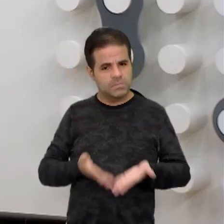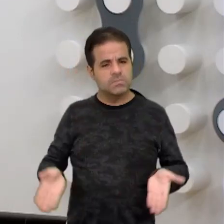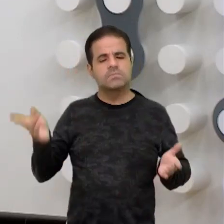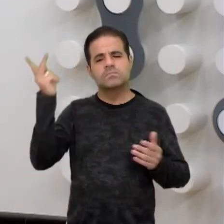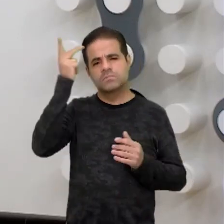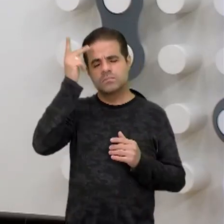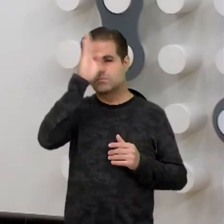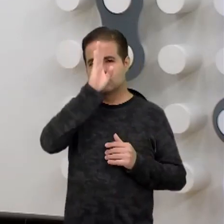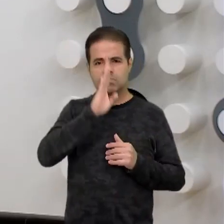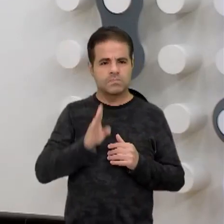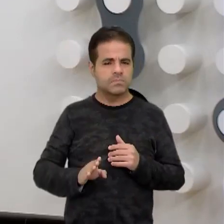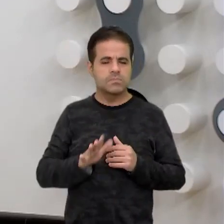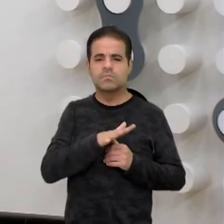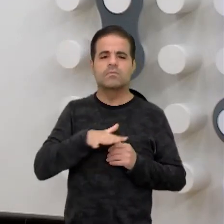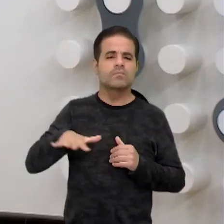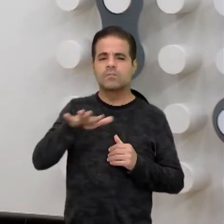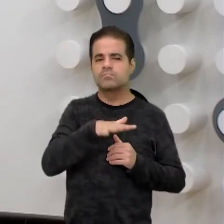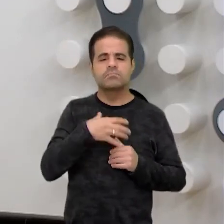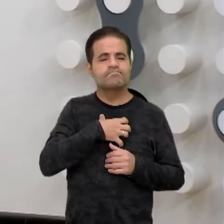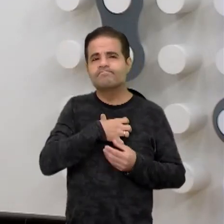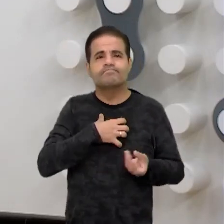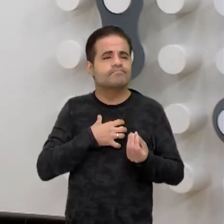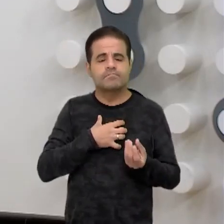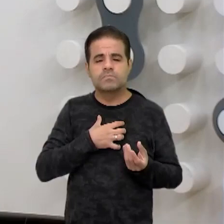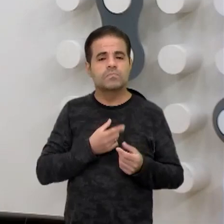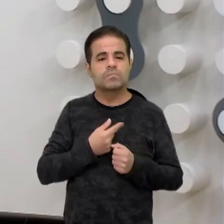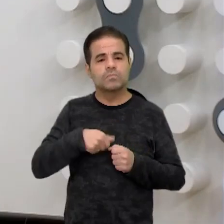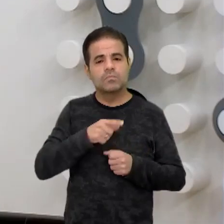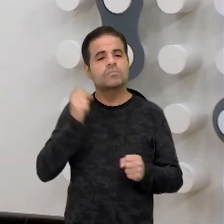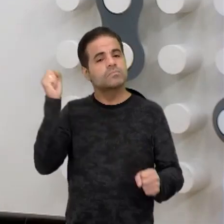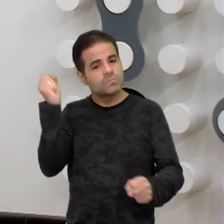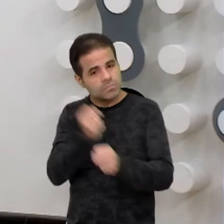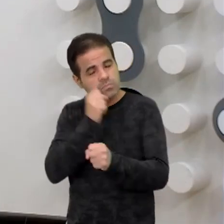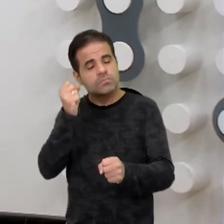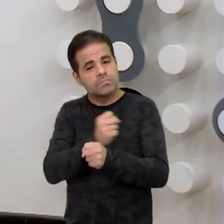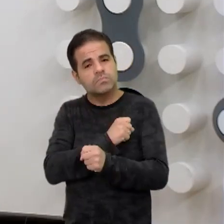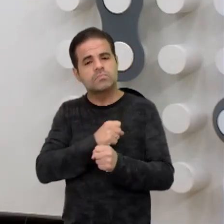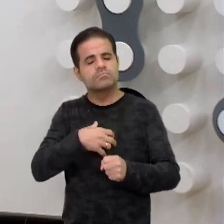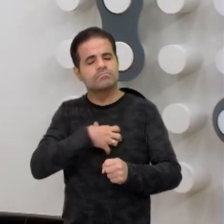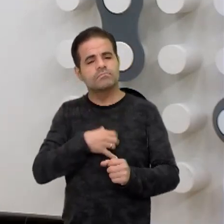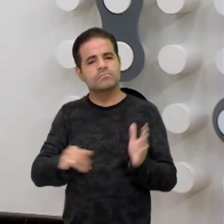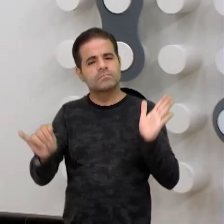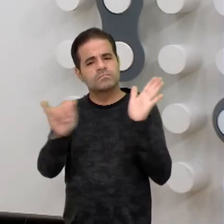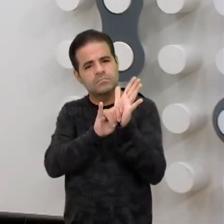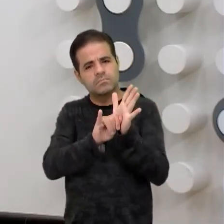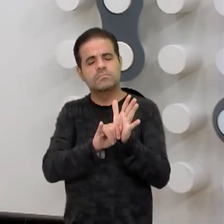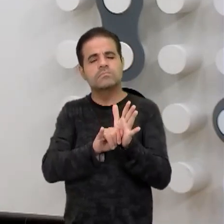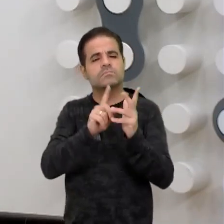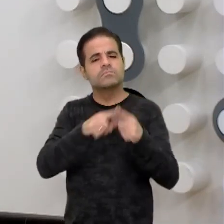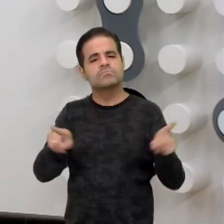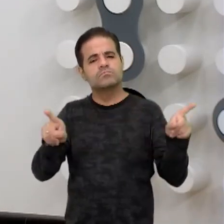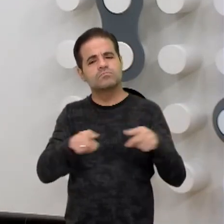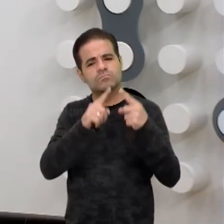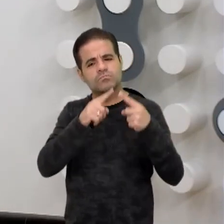modo geral, como que a gente construiu uma certa identidade